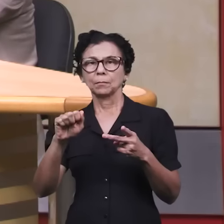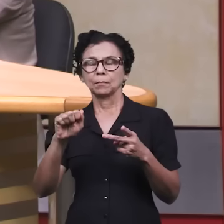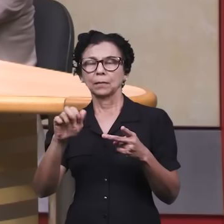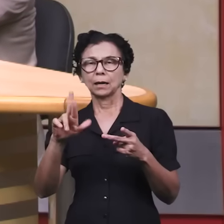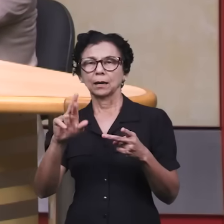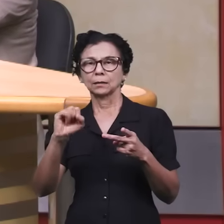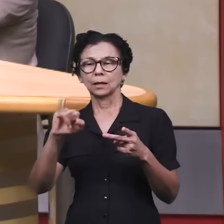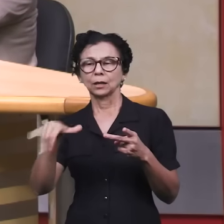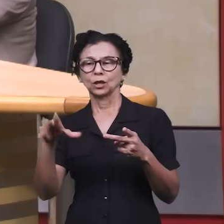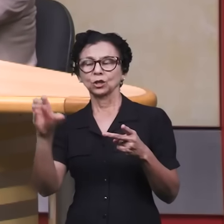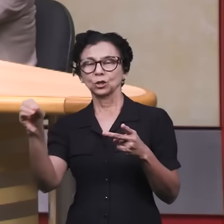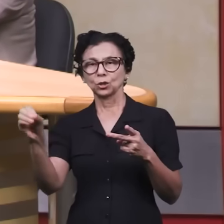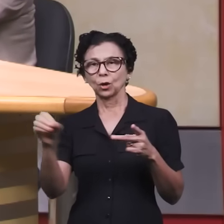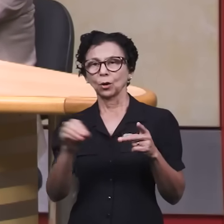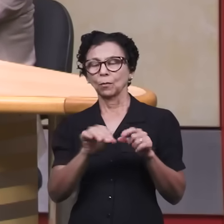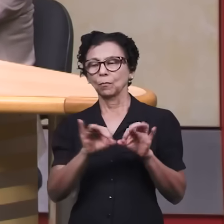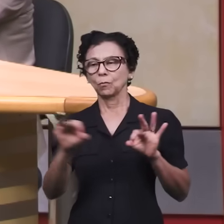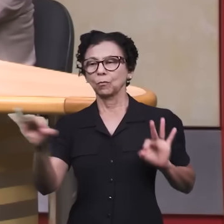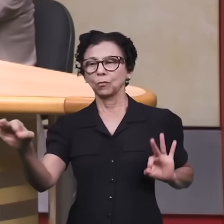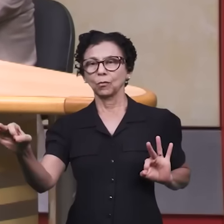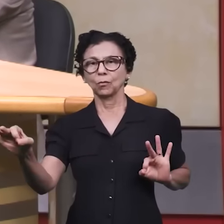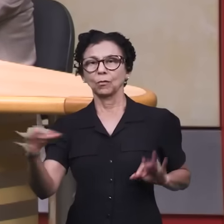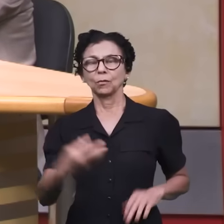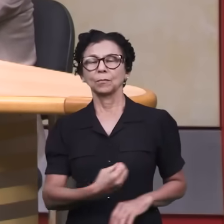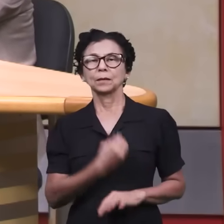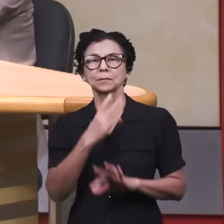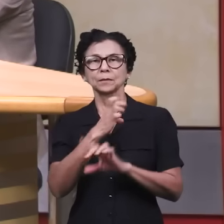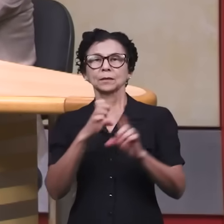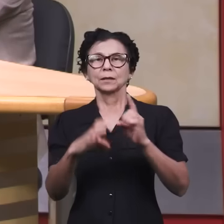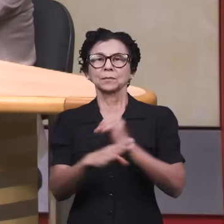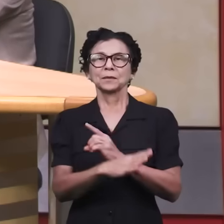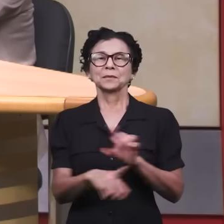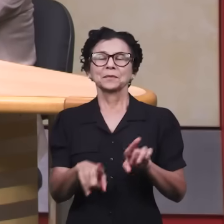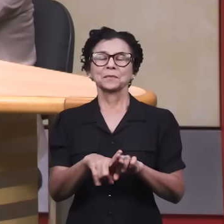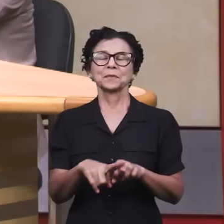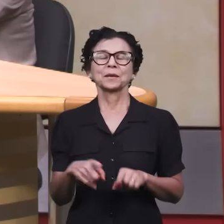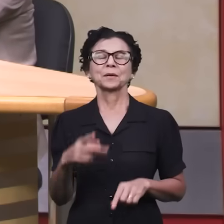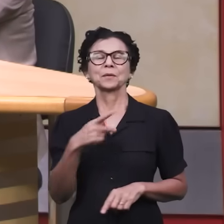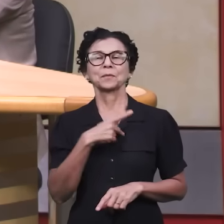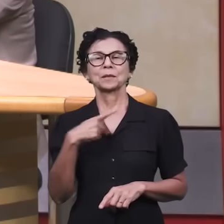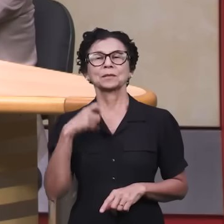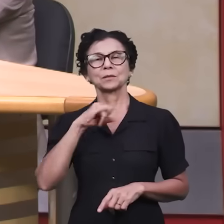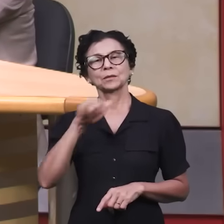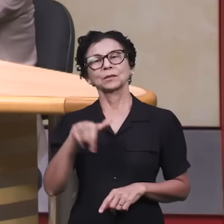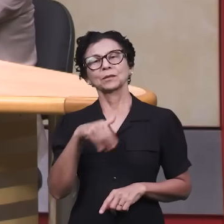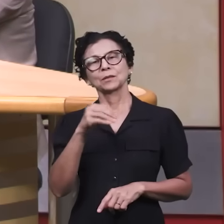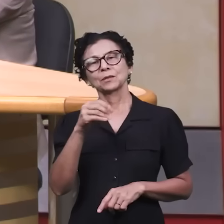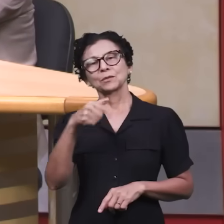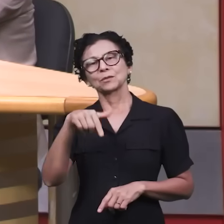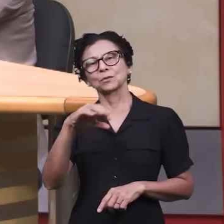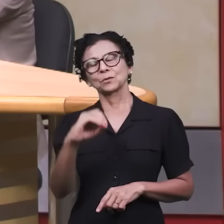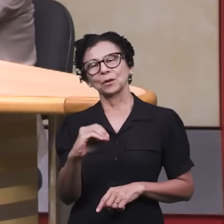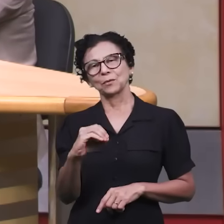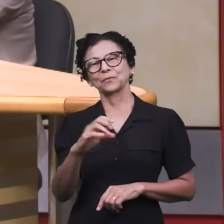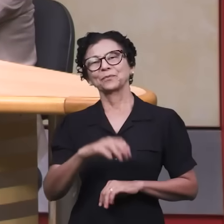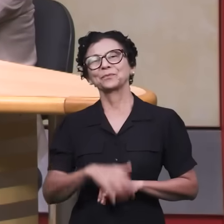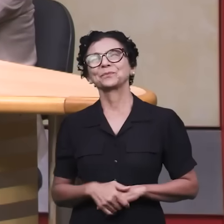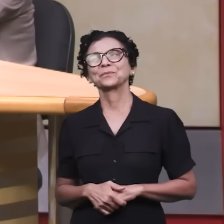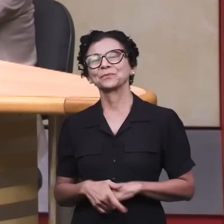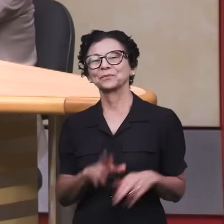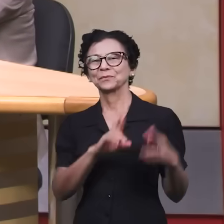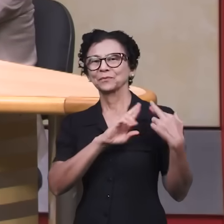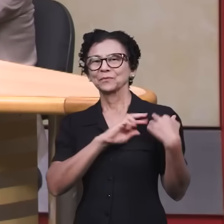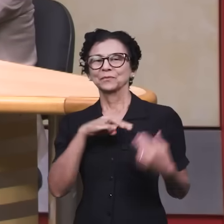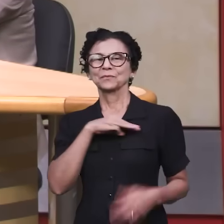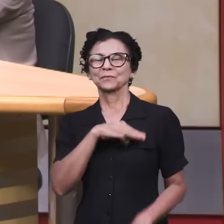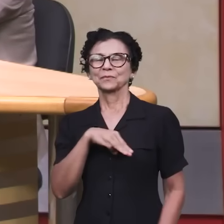da Escola Bíblica Dominical, inclusive com interação, né? O pastor João Cidade, que é o pastor responsável pela missão,